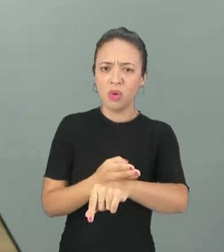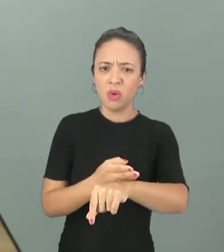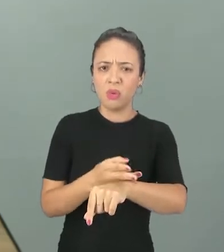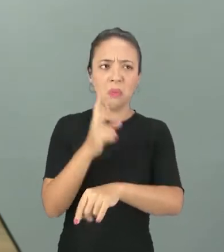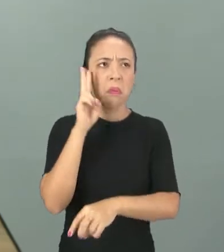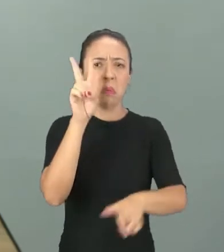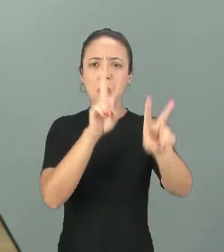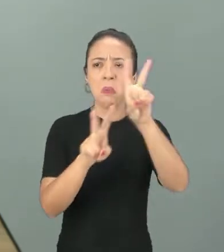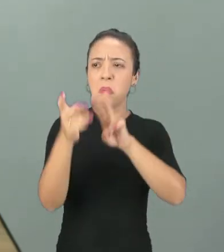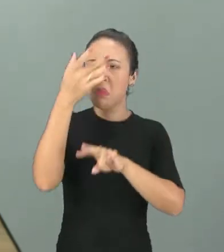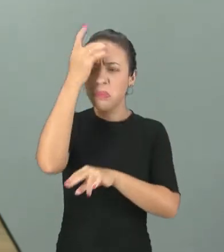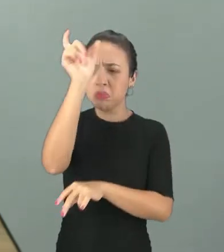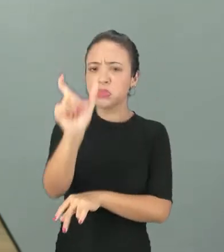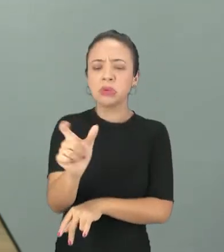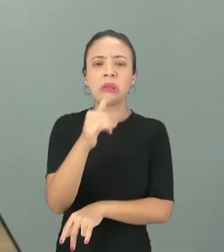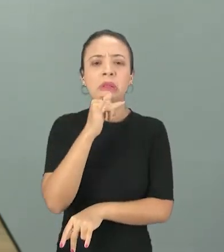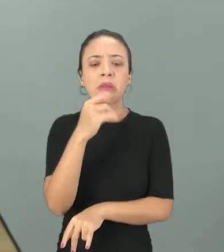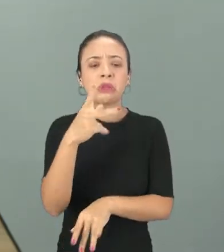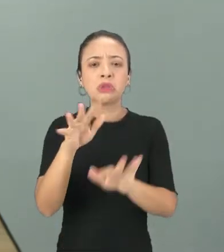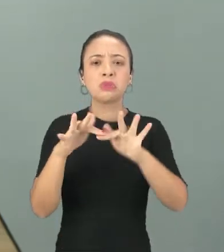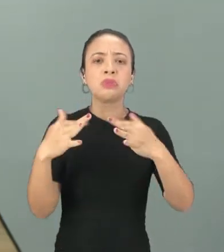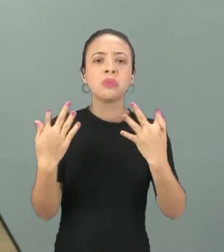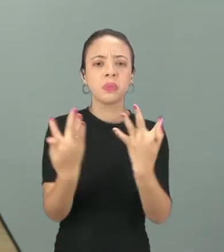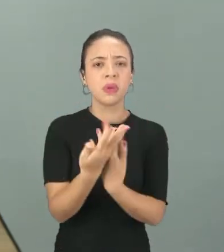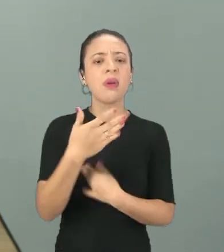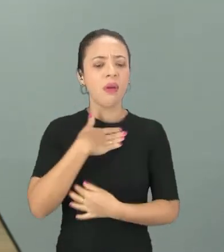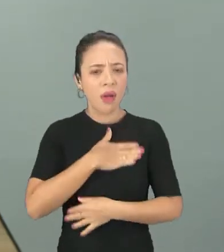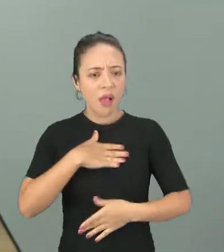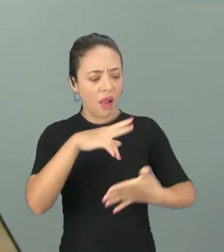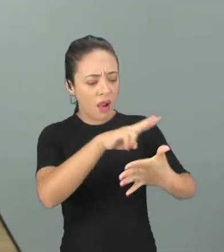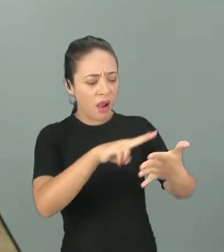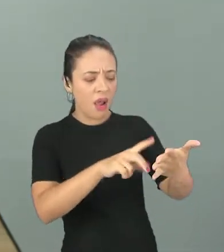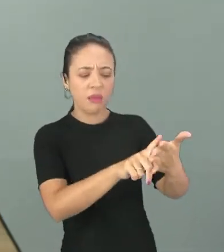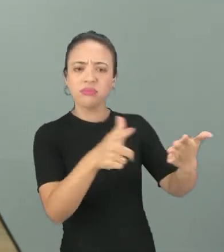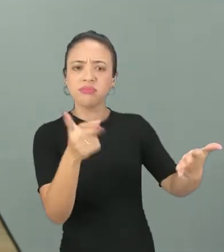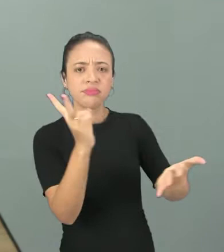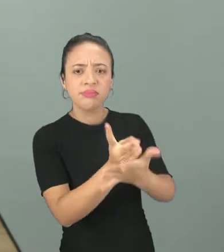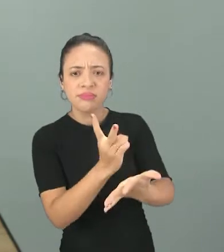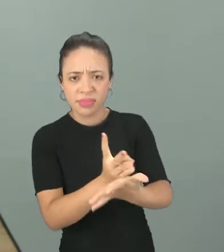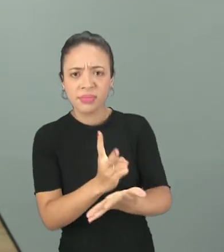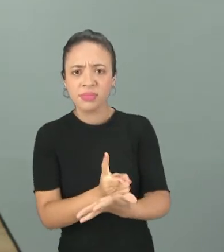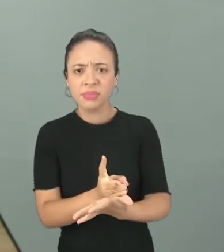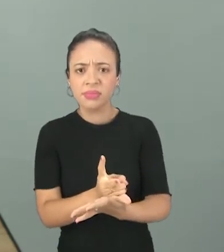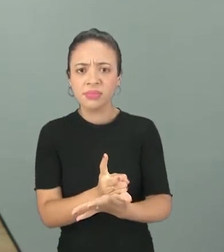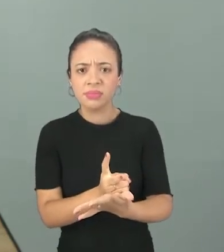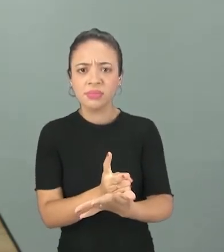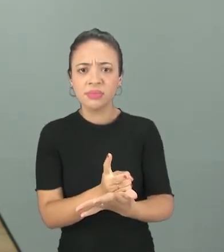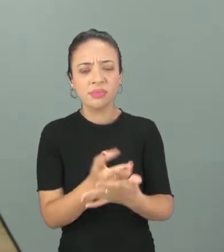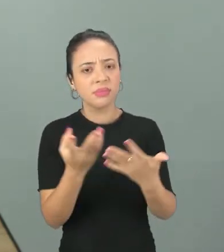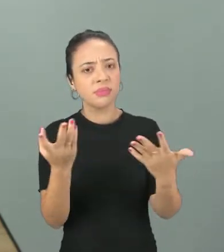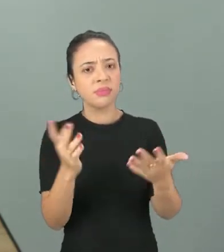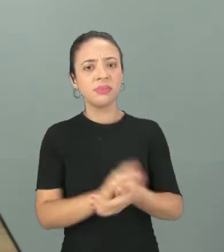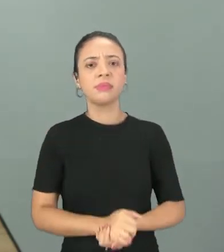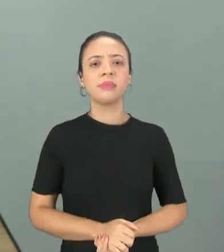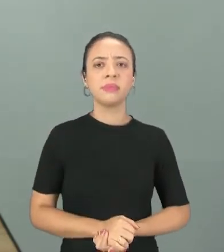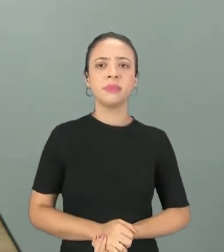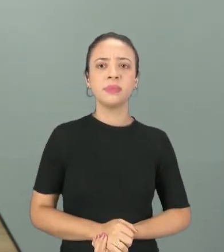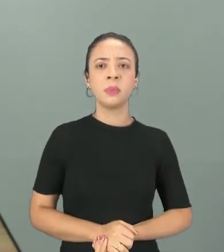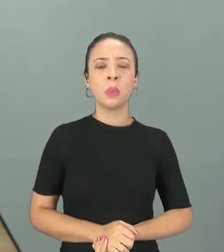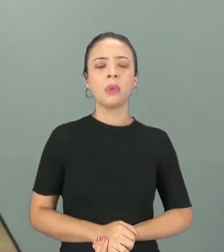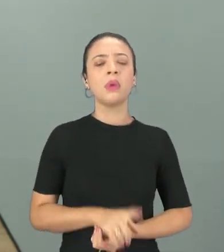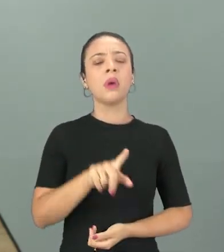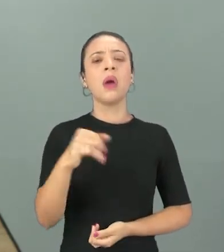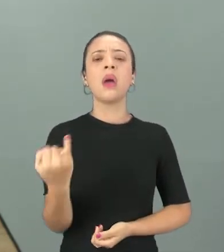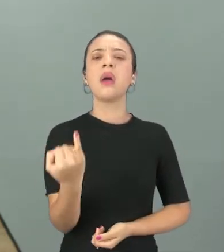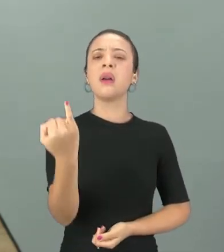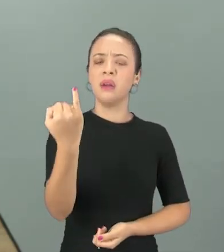verem pessoas aí da família de vocês que leem jornais com frequência? Será que é